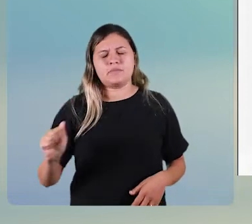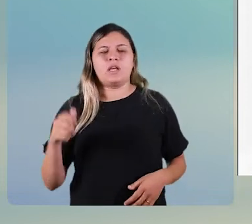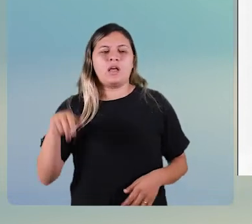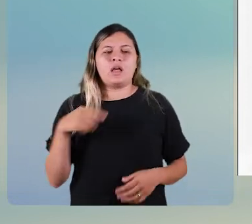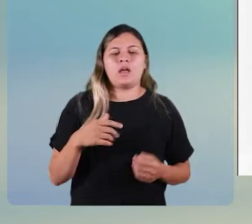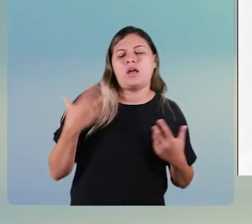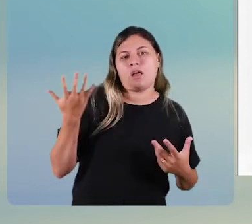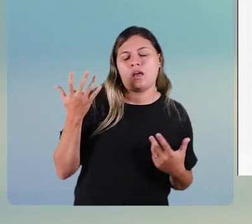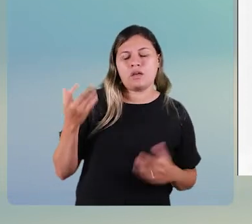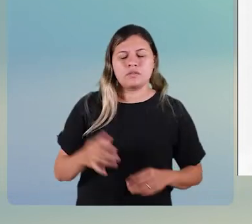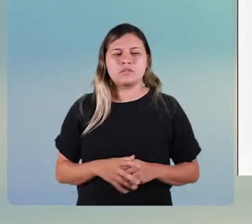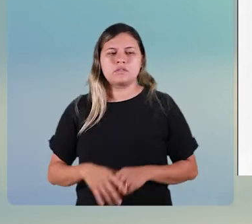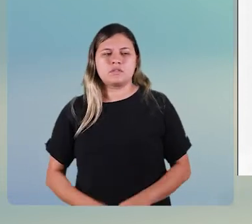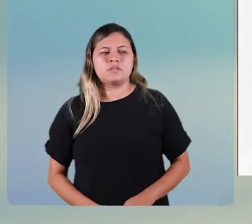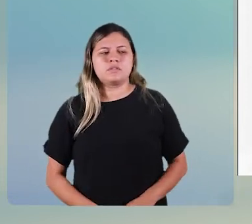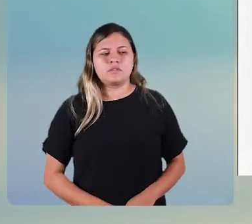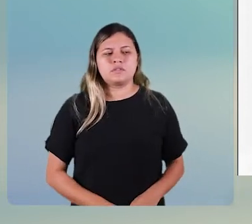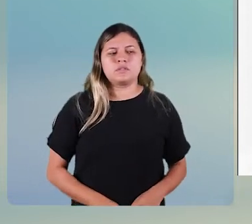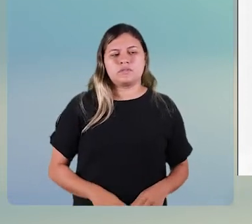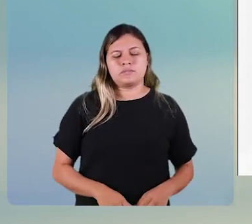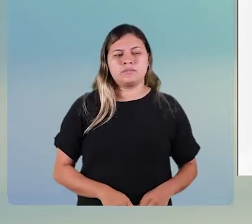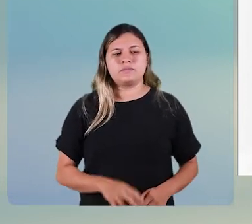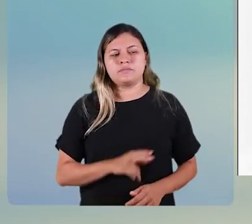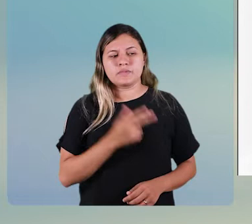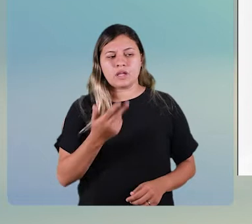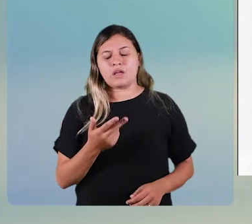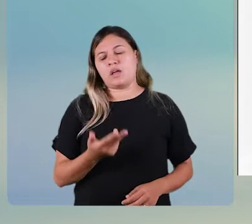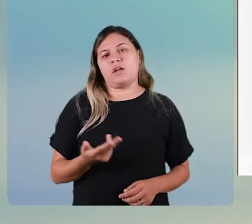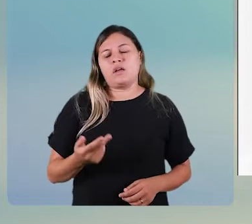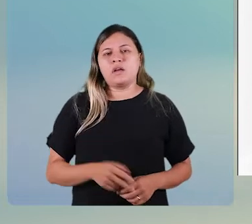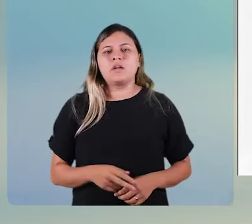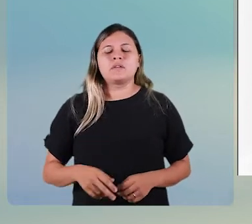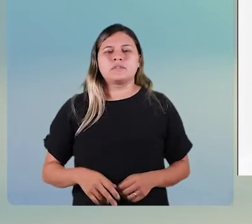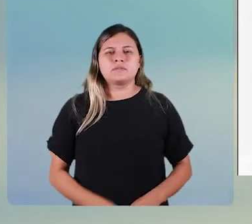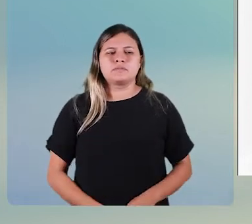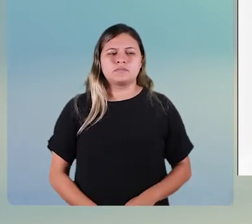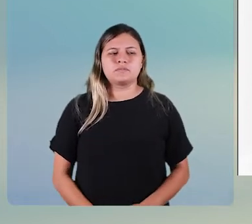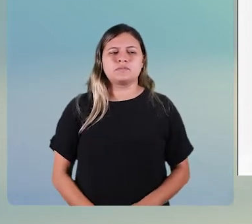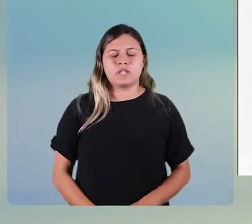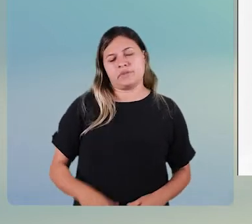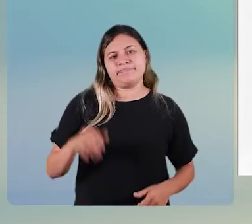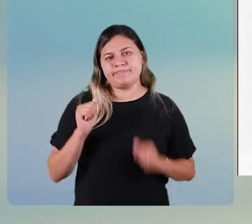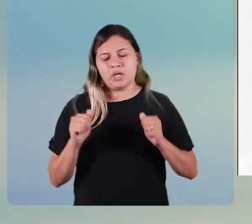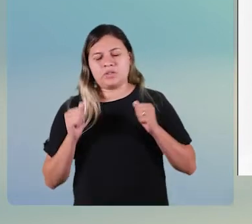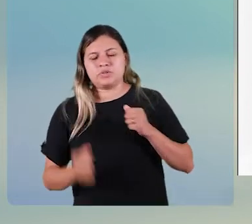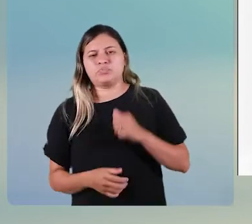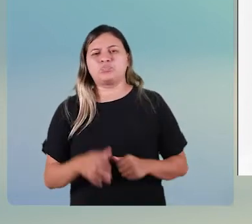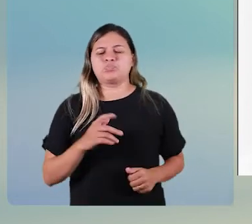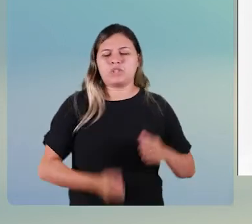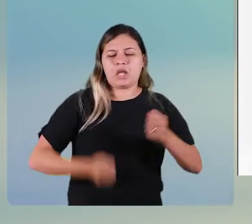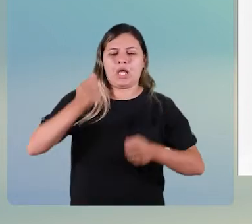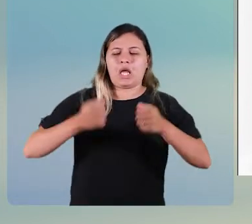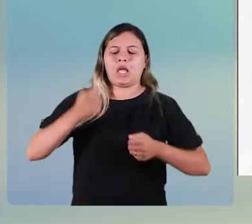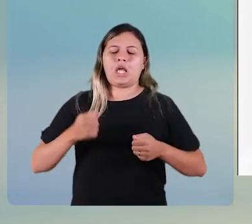aí produz-se, então, os biocombustíveis que vão ser, por exemplo, utilizados em veículos, né, vão ser